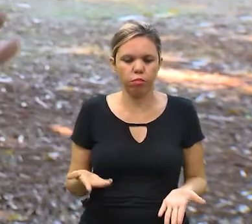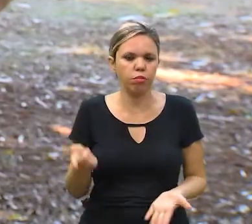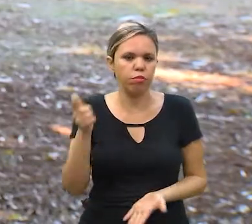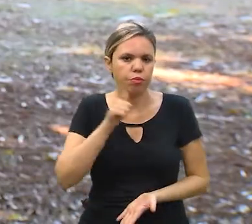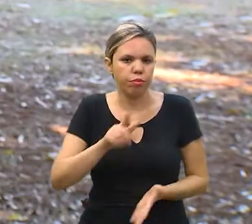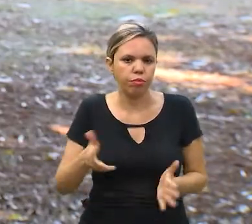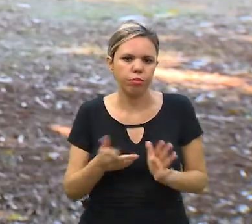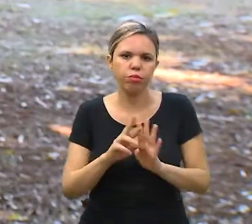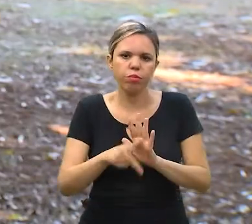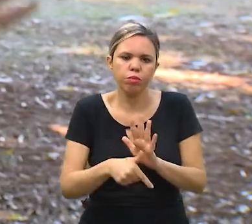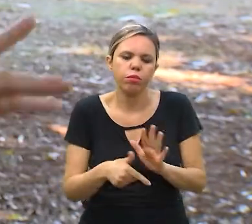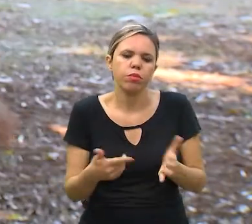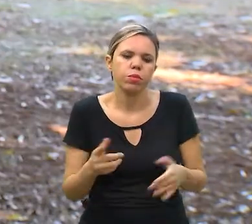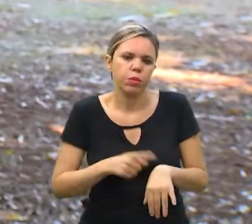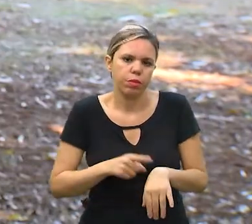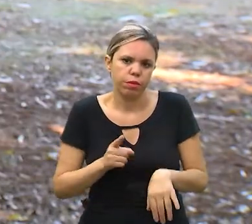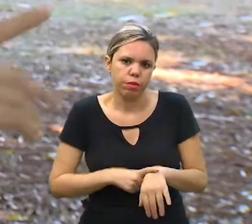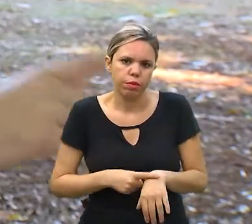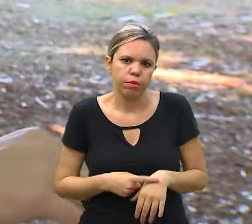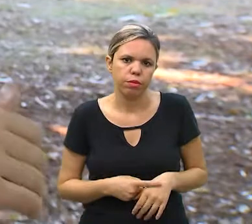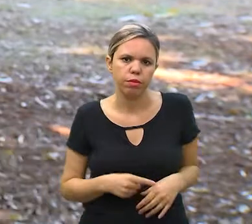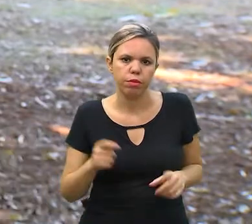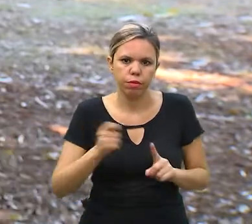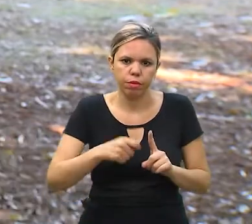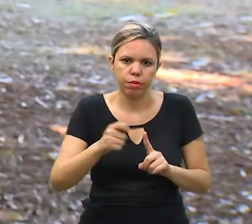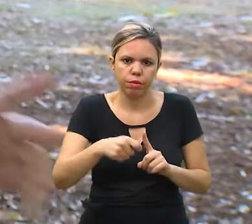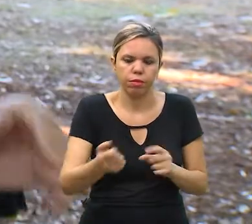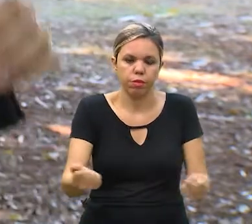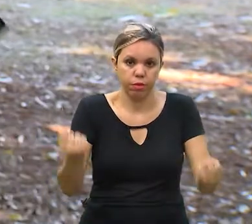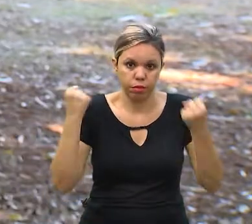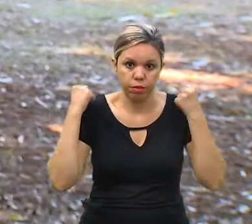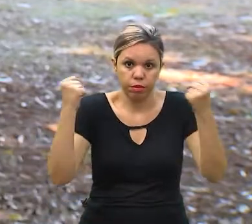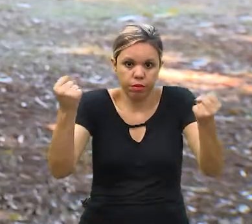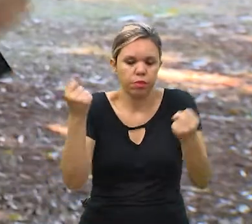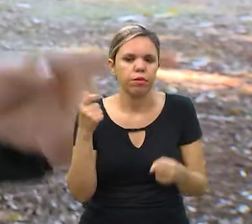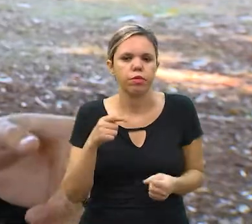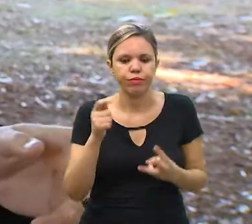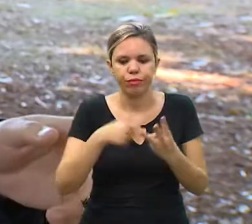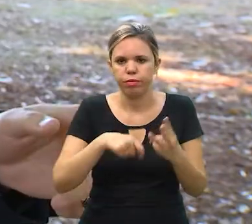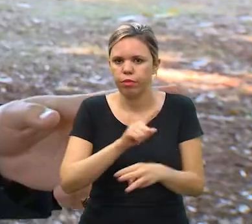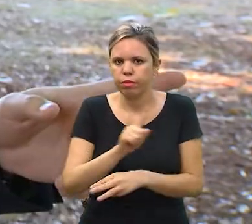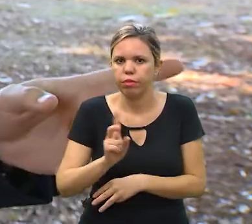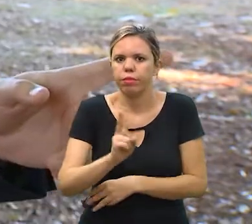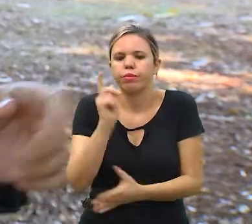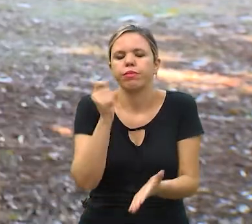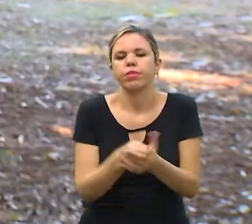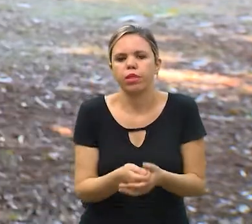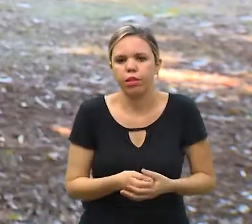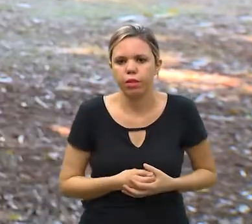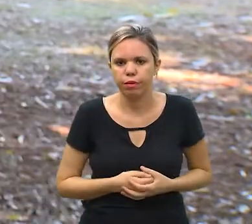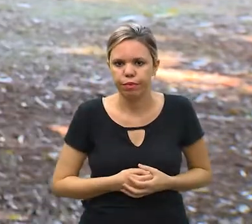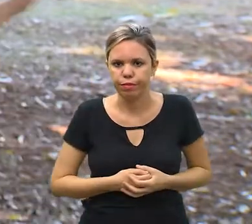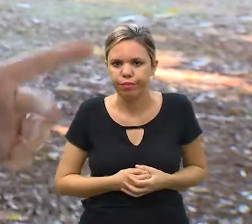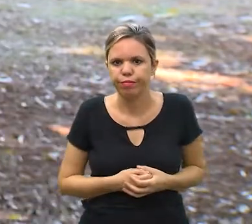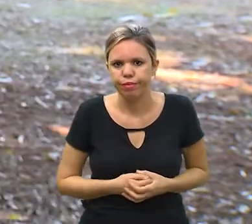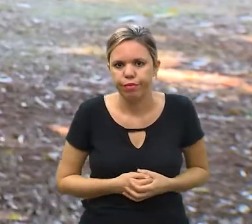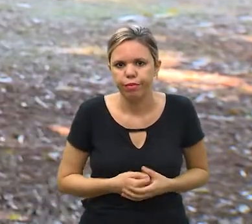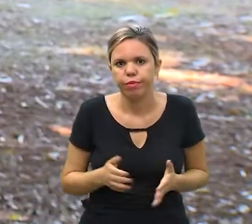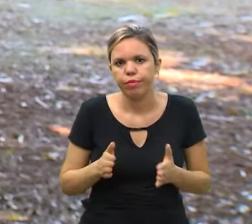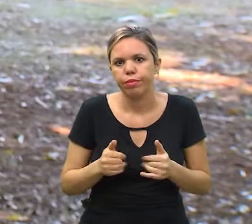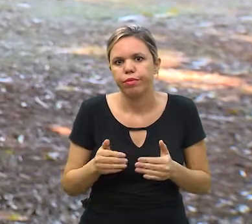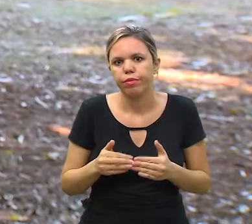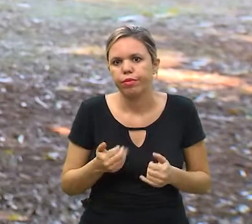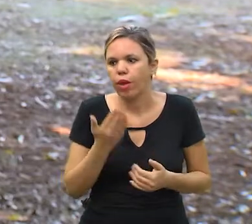sentir várias decepções nesse momento, tá? Você vai ver ali a mensalidade da academia, que você não vai há 3 meses, mas você continua pagando. Você vai ver que você está